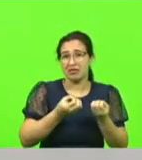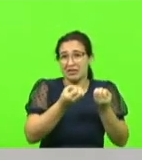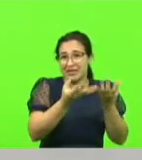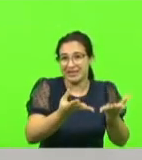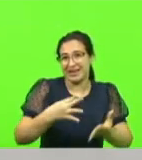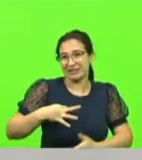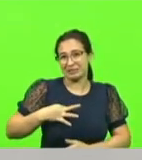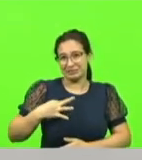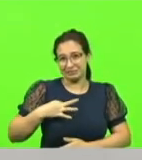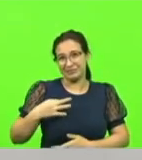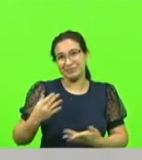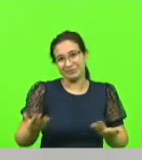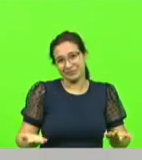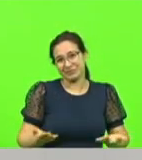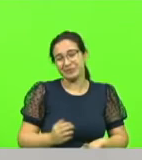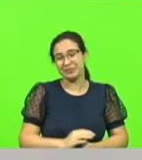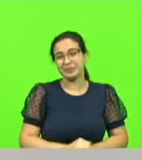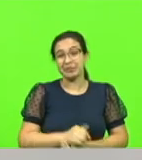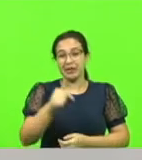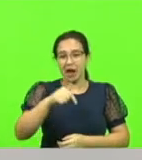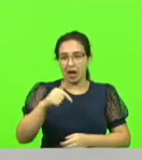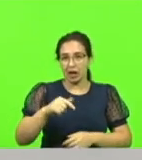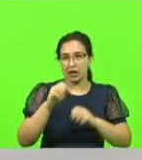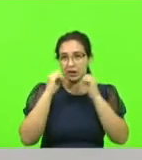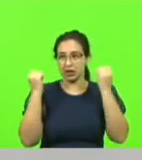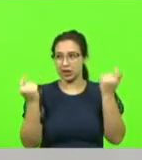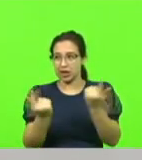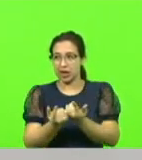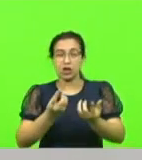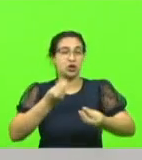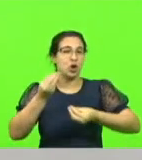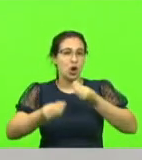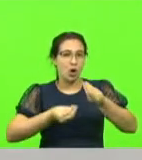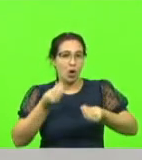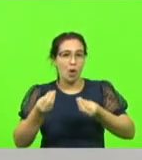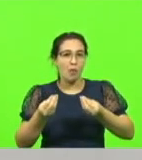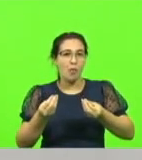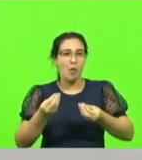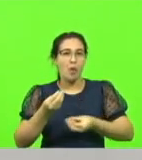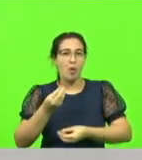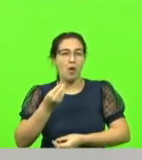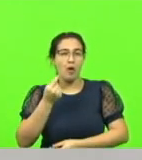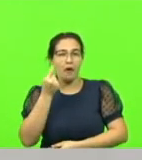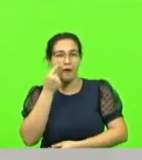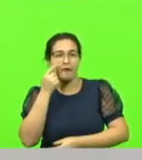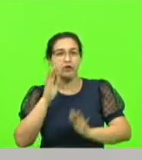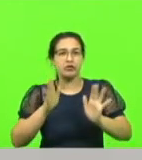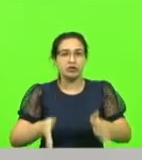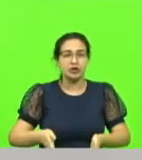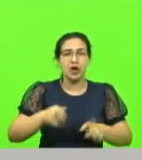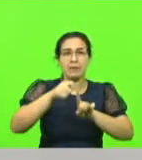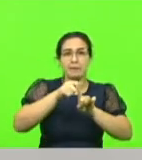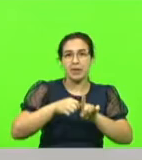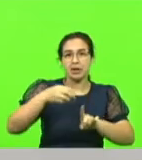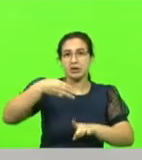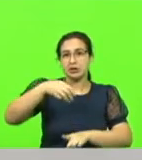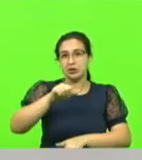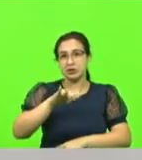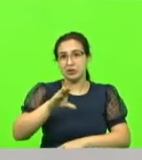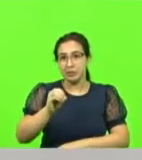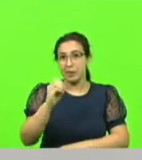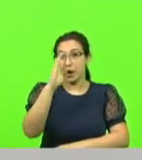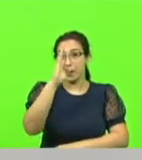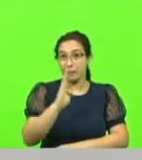tem se destacado, a gente já tem acompanhado em outras oportunidades, como a questão da criação do Maio Branco, dedicado à realização de ações